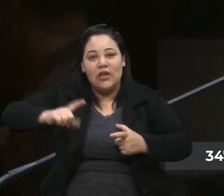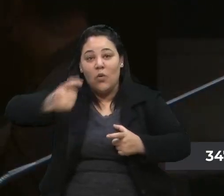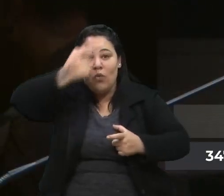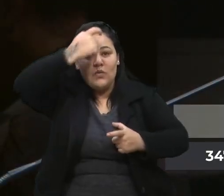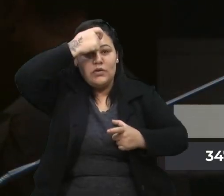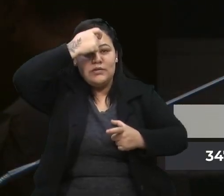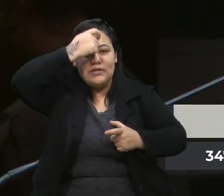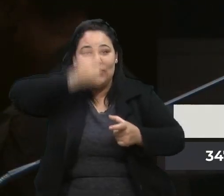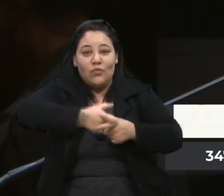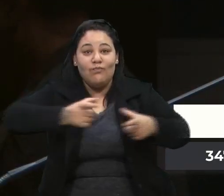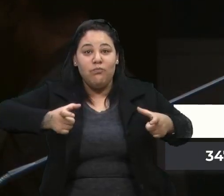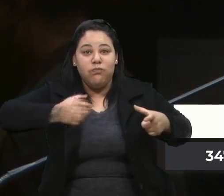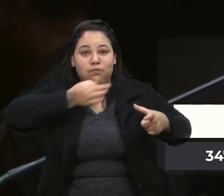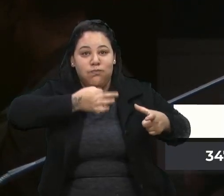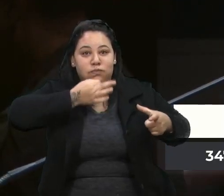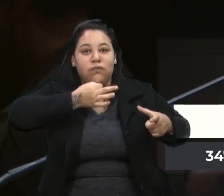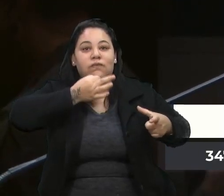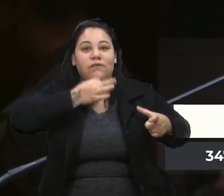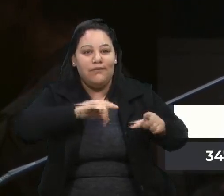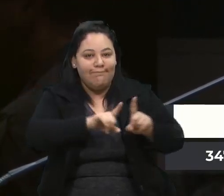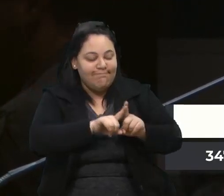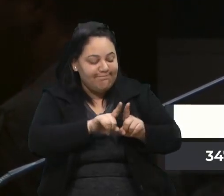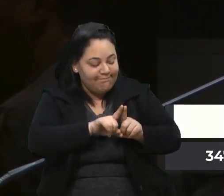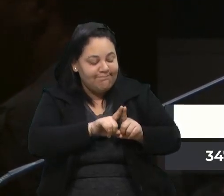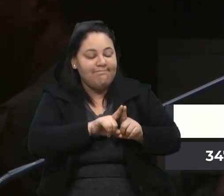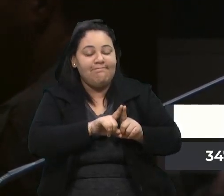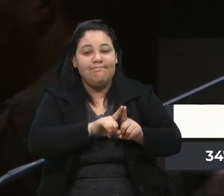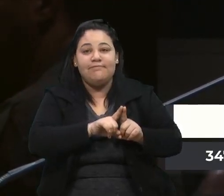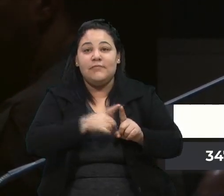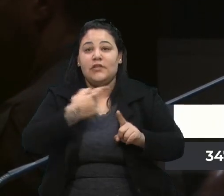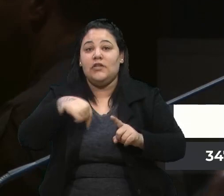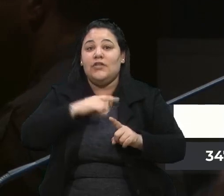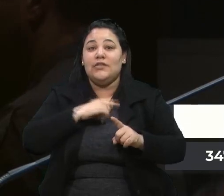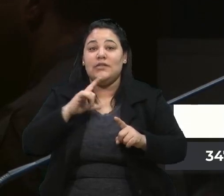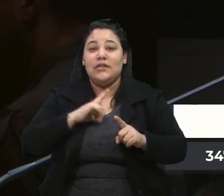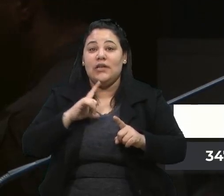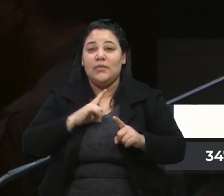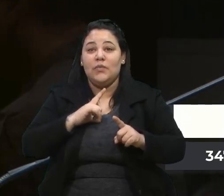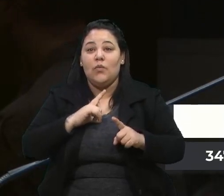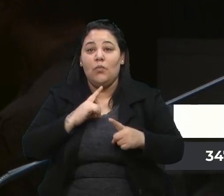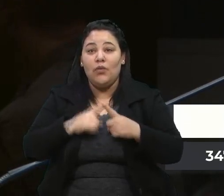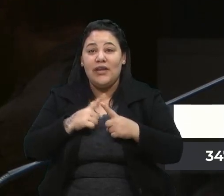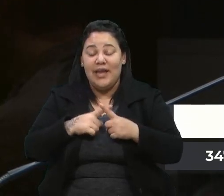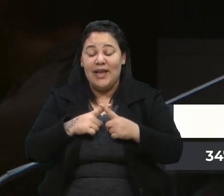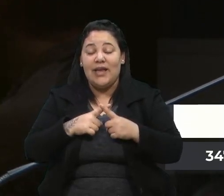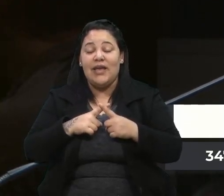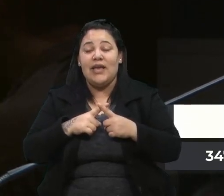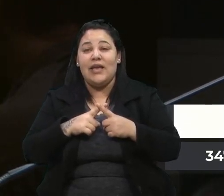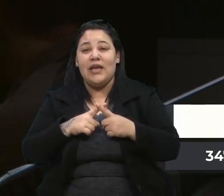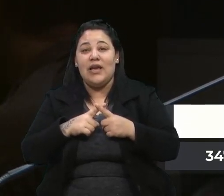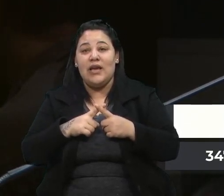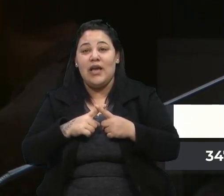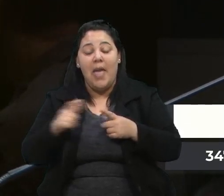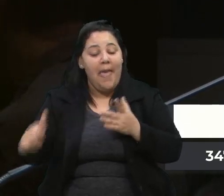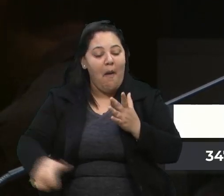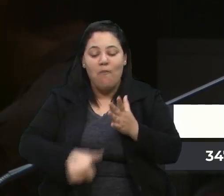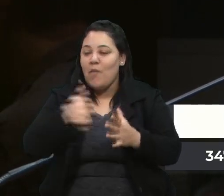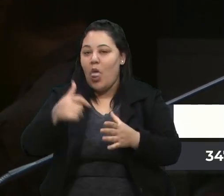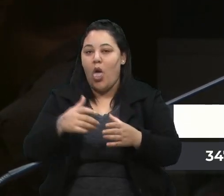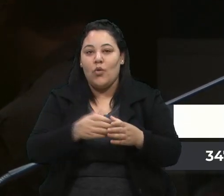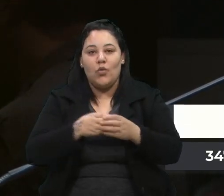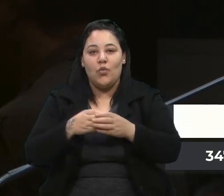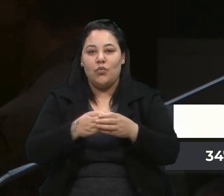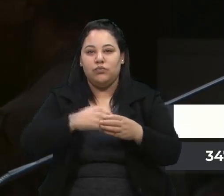Caxias, e a gente tem essa noção também que, além de ser o maior, o 12 é o melhor batalhão da Brigada